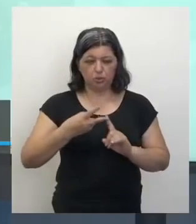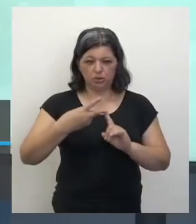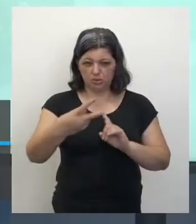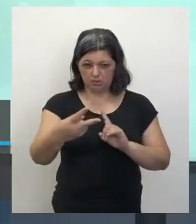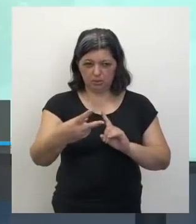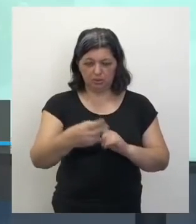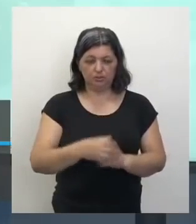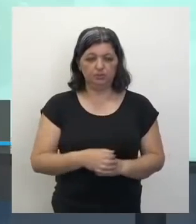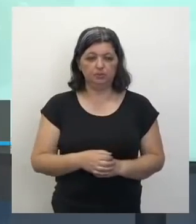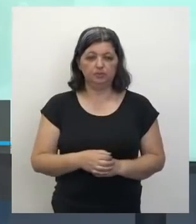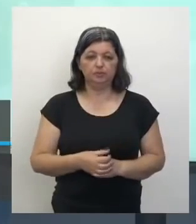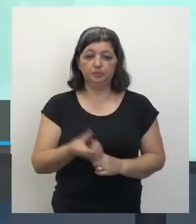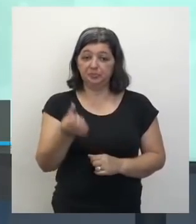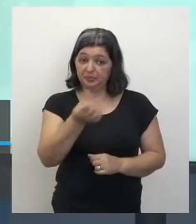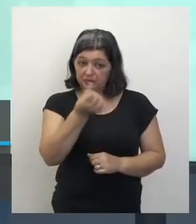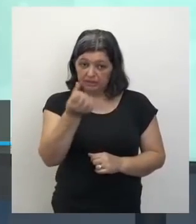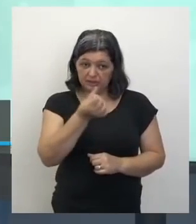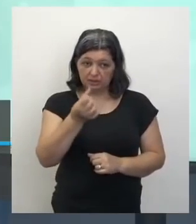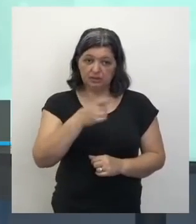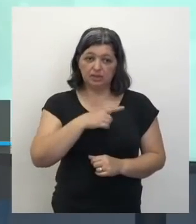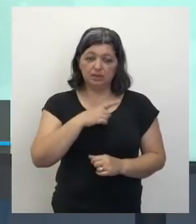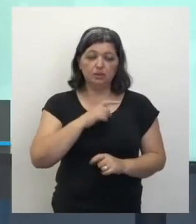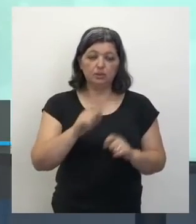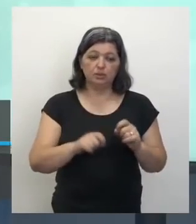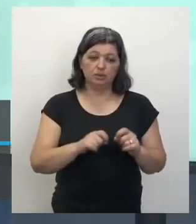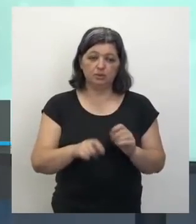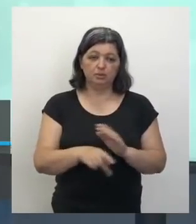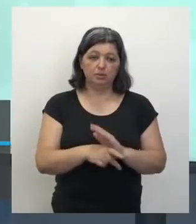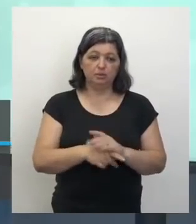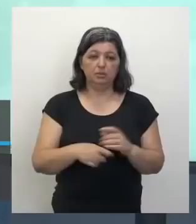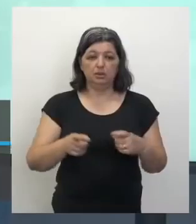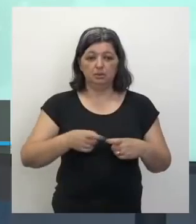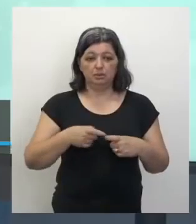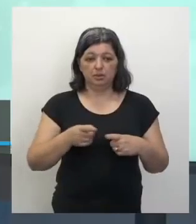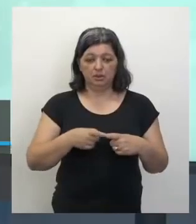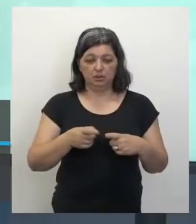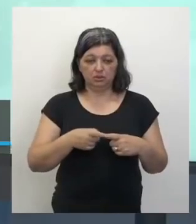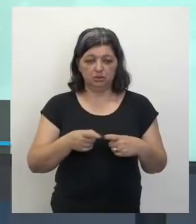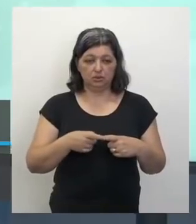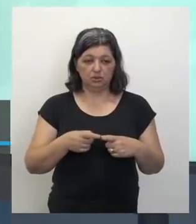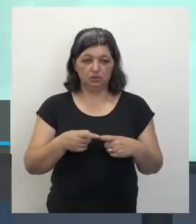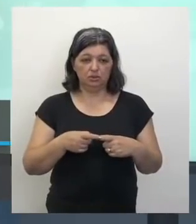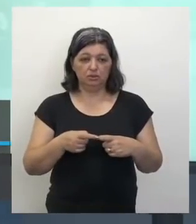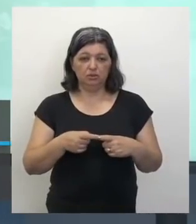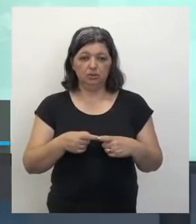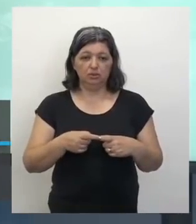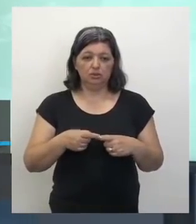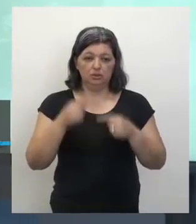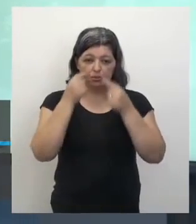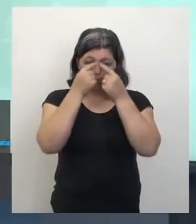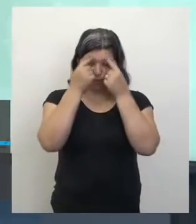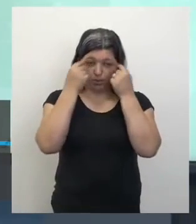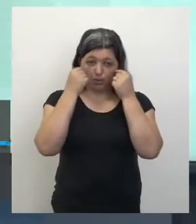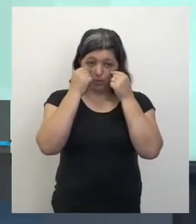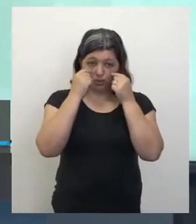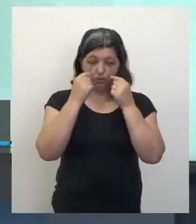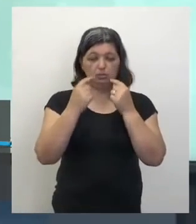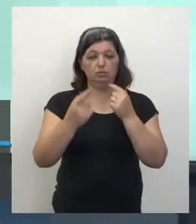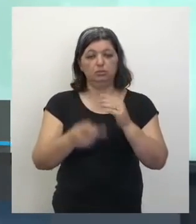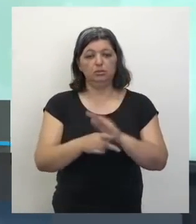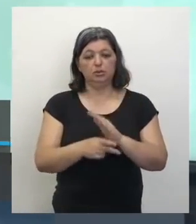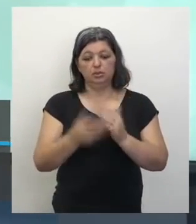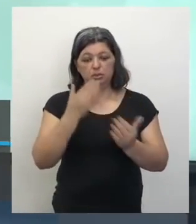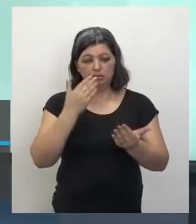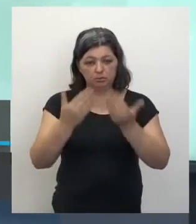Na sexta-feira, nós teremos uma médica oftalmologista fazendo uma associação aí da má